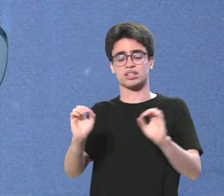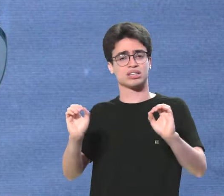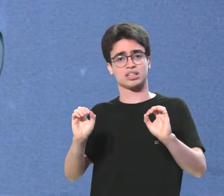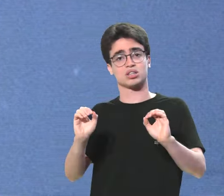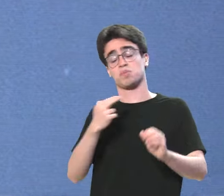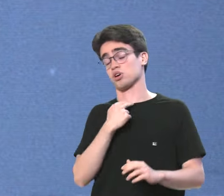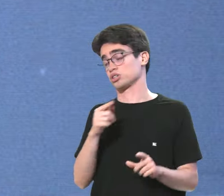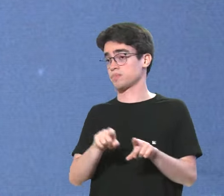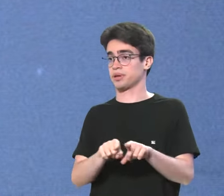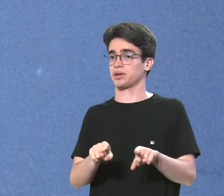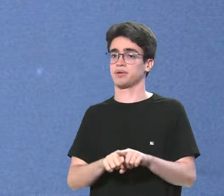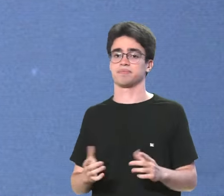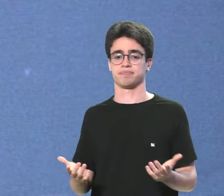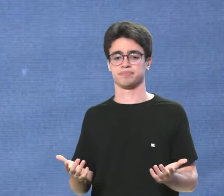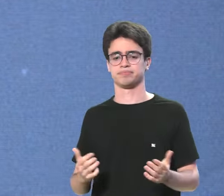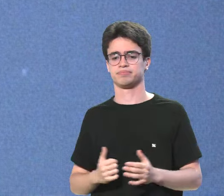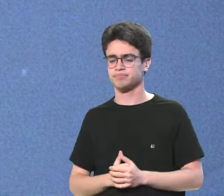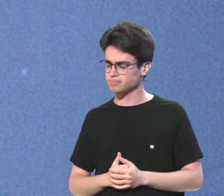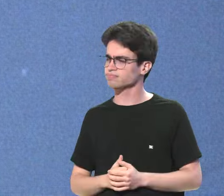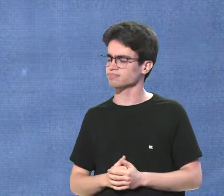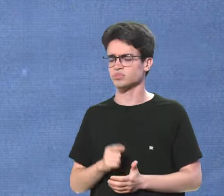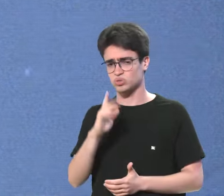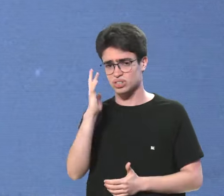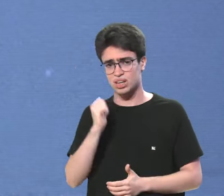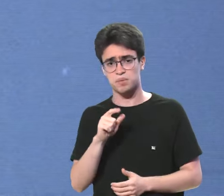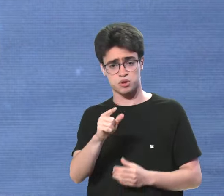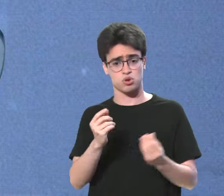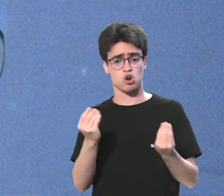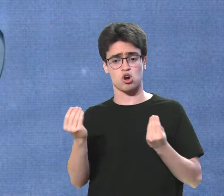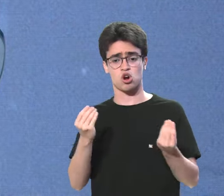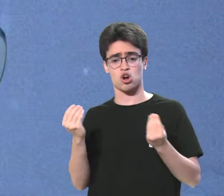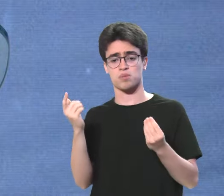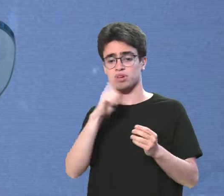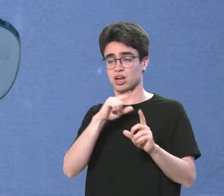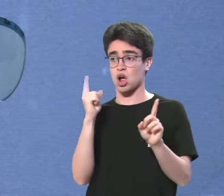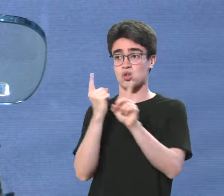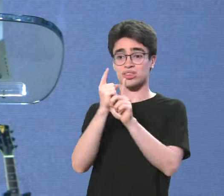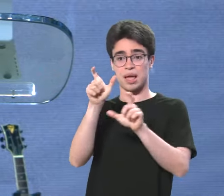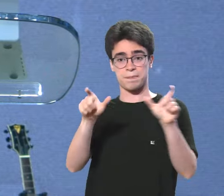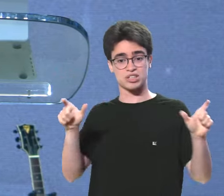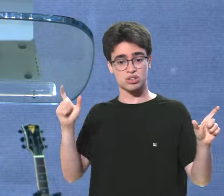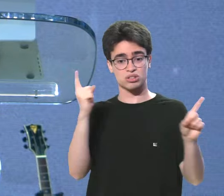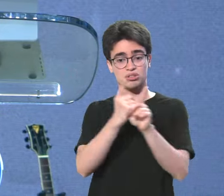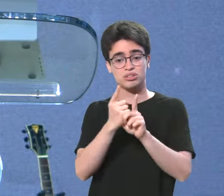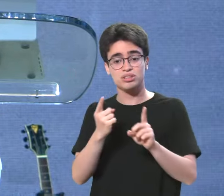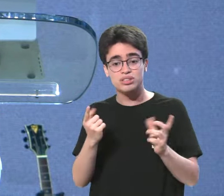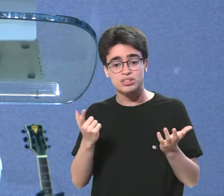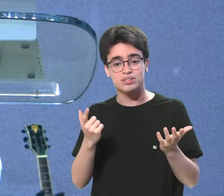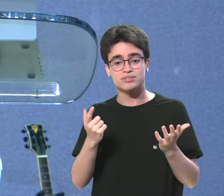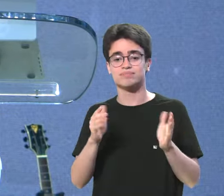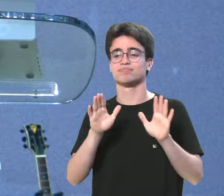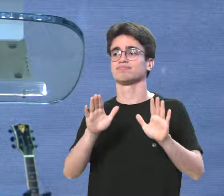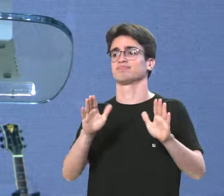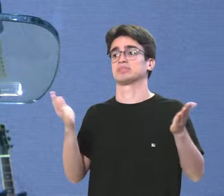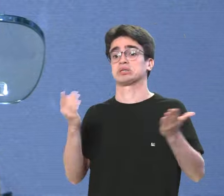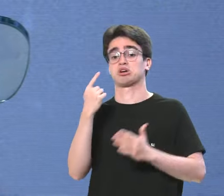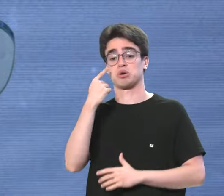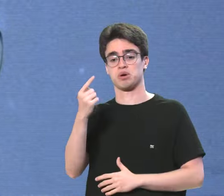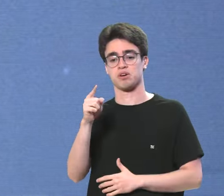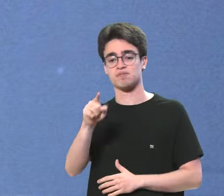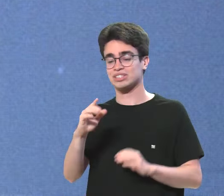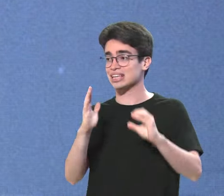o evangelho e sabe onde é que você vai encontrar essas pessoas agora levanta a mão